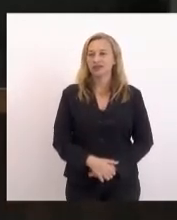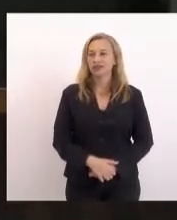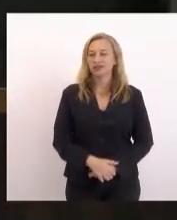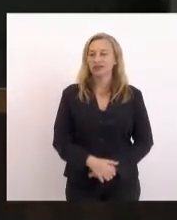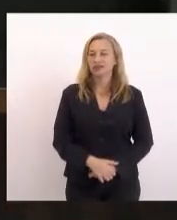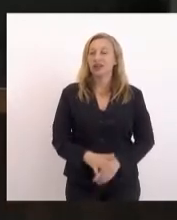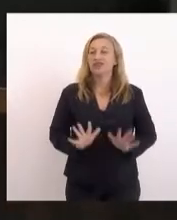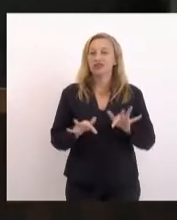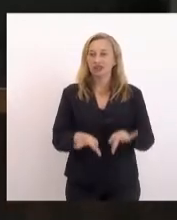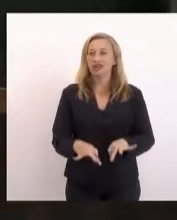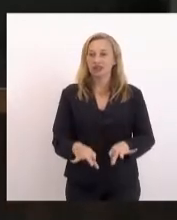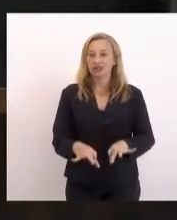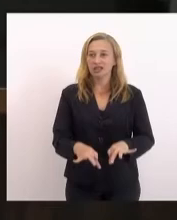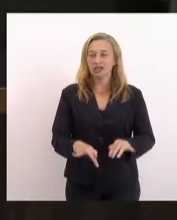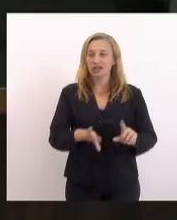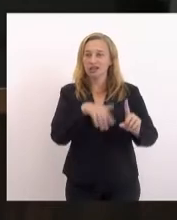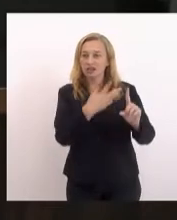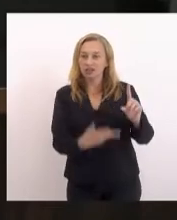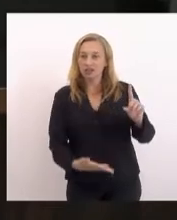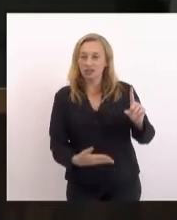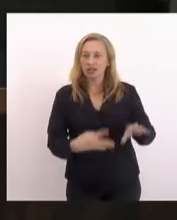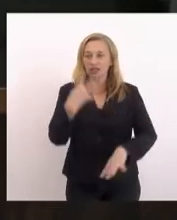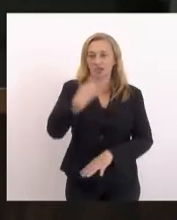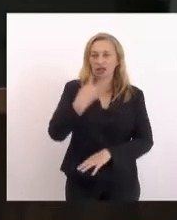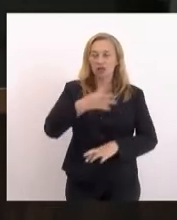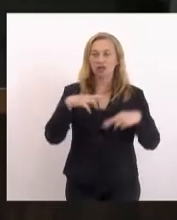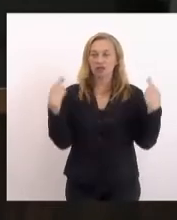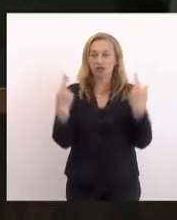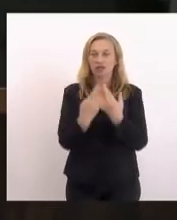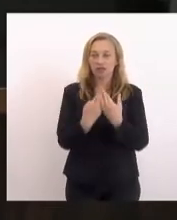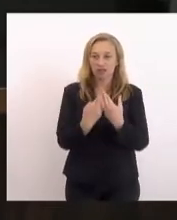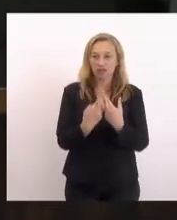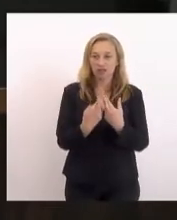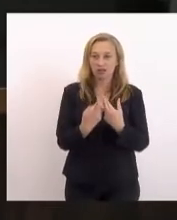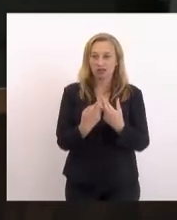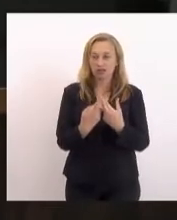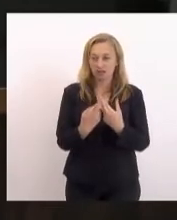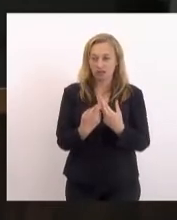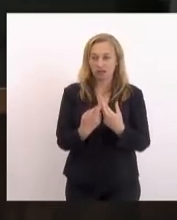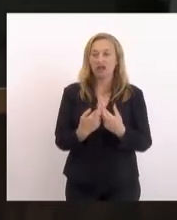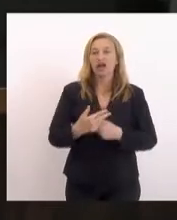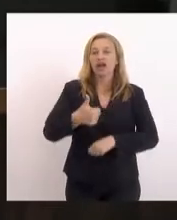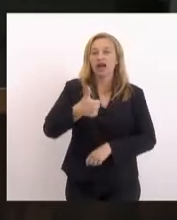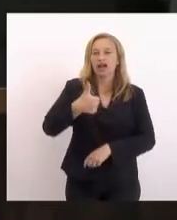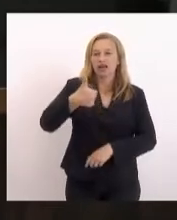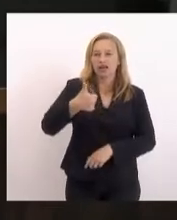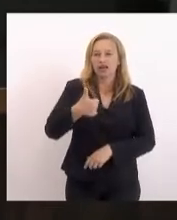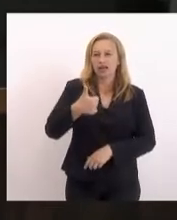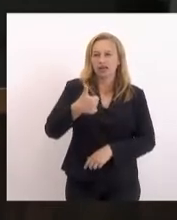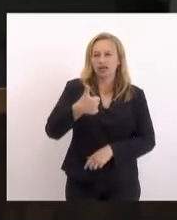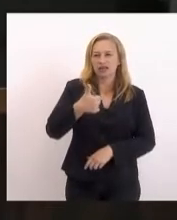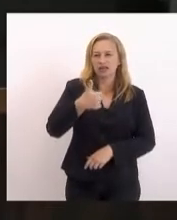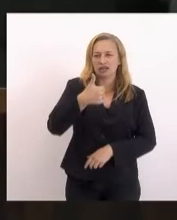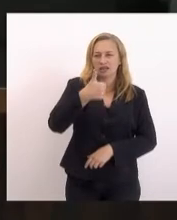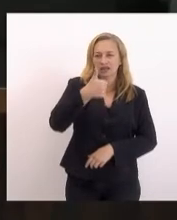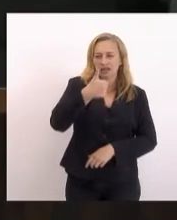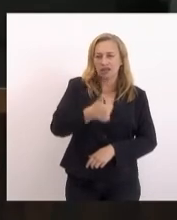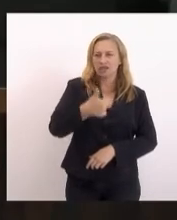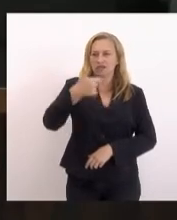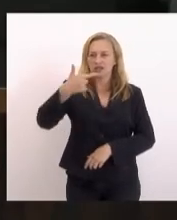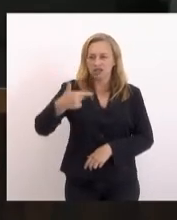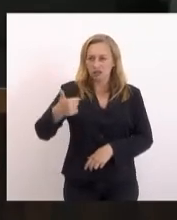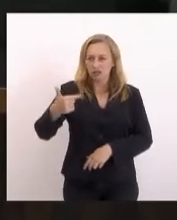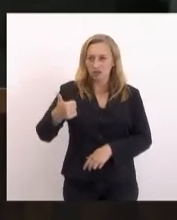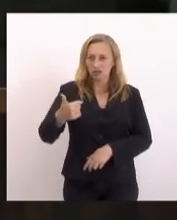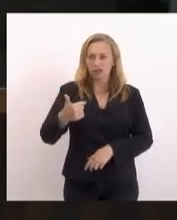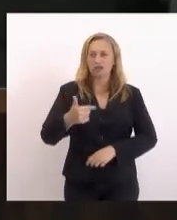declarar encerrada a sessão solene de abertura da quarta sessão legislativa da 12ª legislatura. E a seguir passaremos